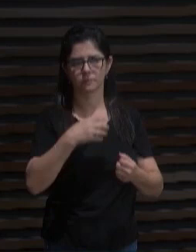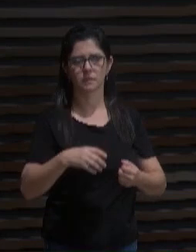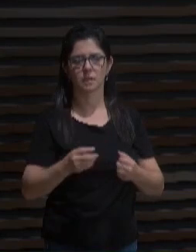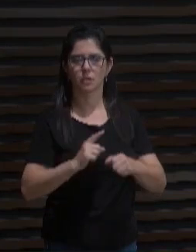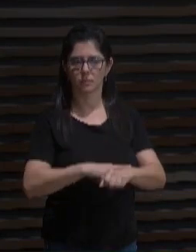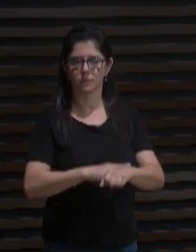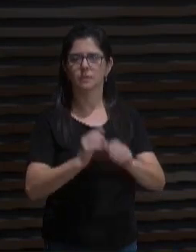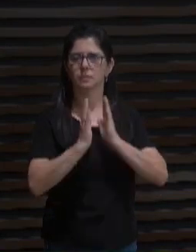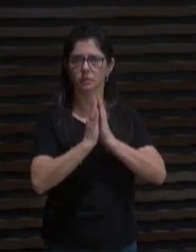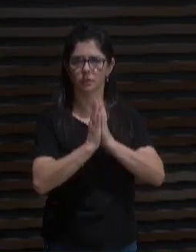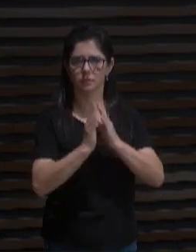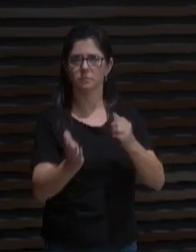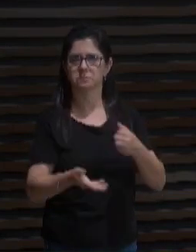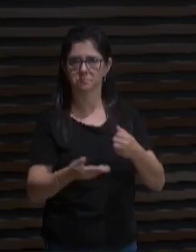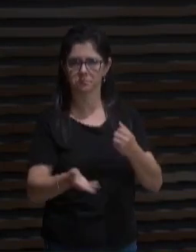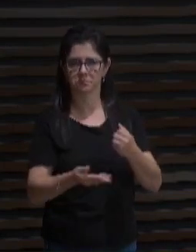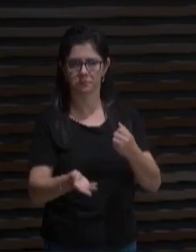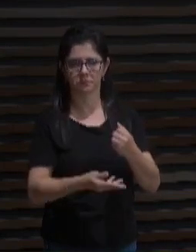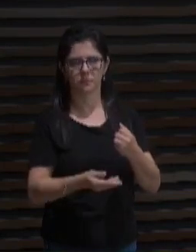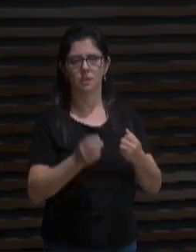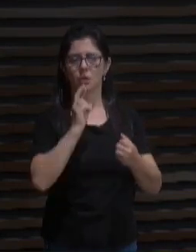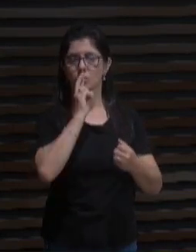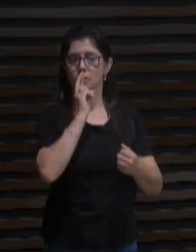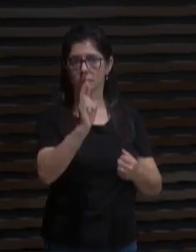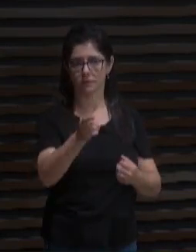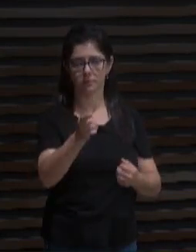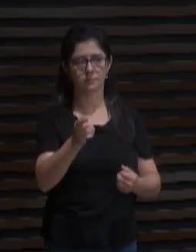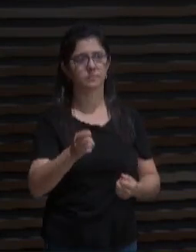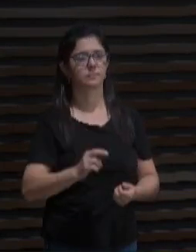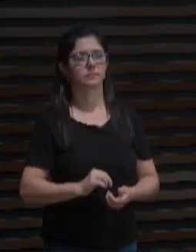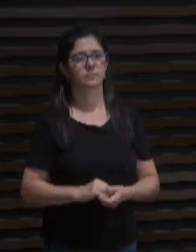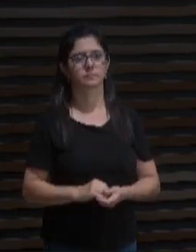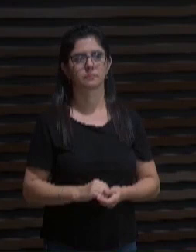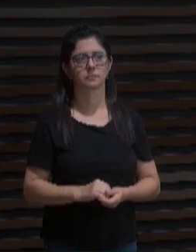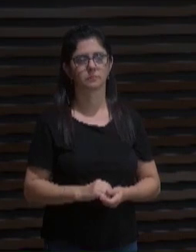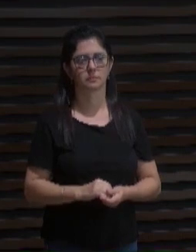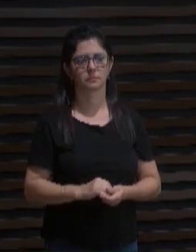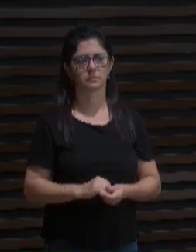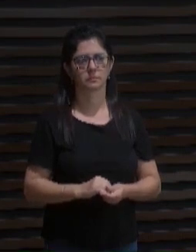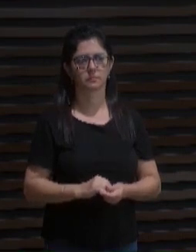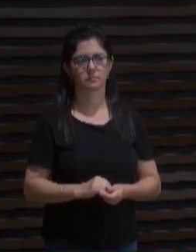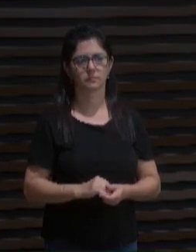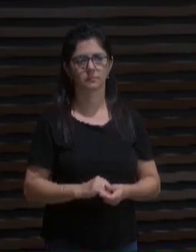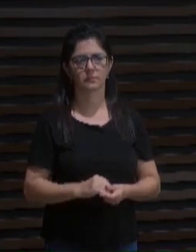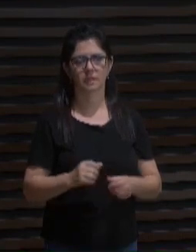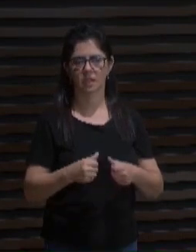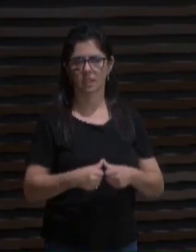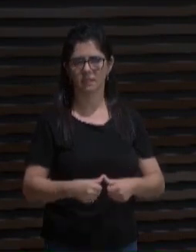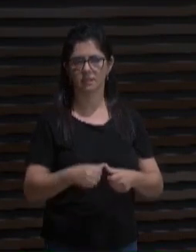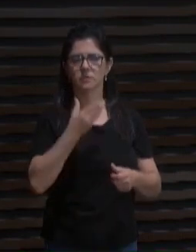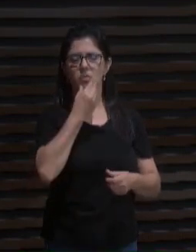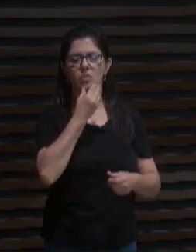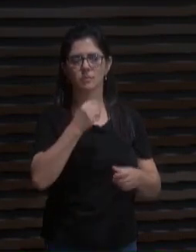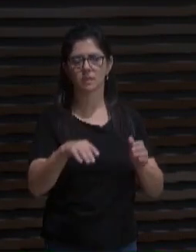os frutos do trabalho de Deus. Olha que precioso. Esse camarada aqui chegou, aventureiro e tal, mas